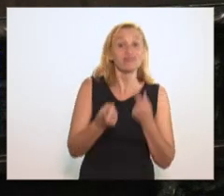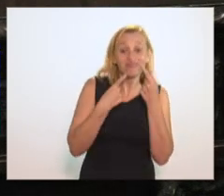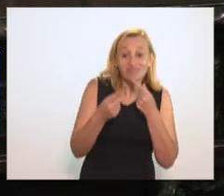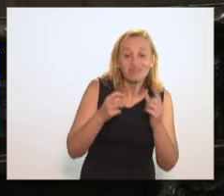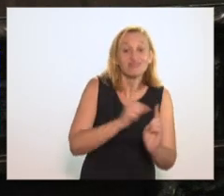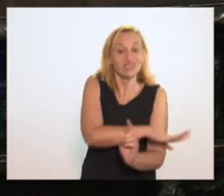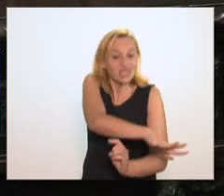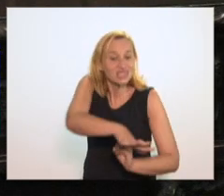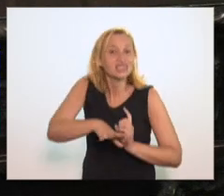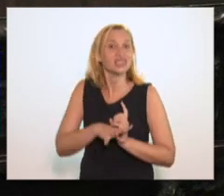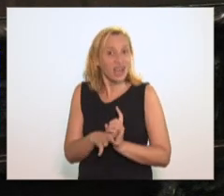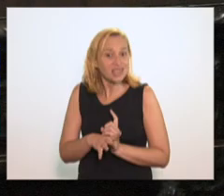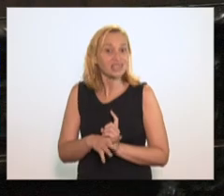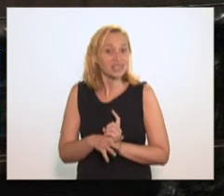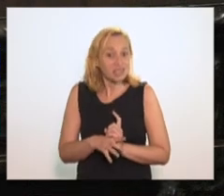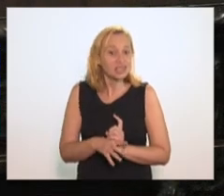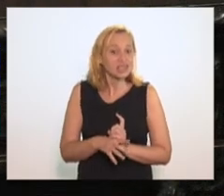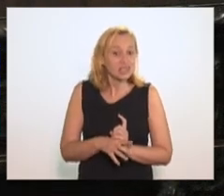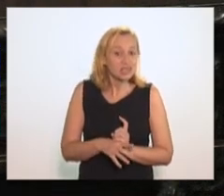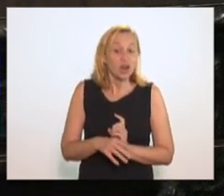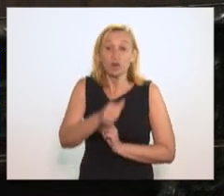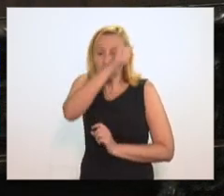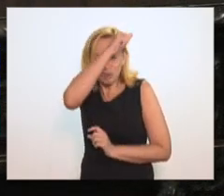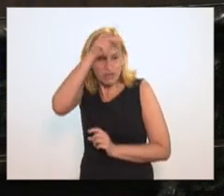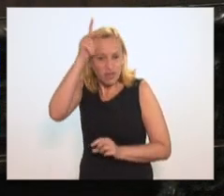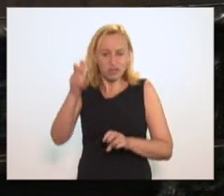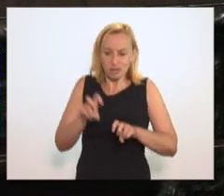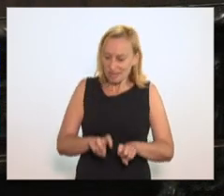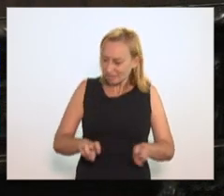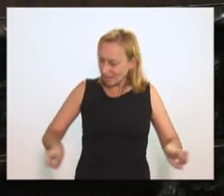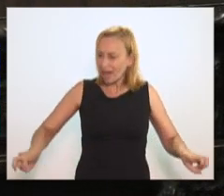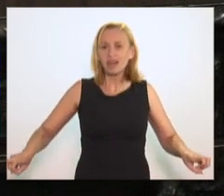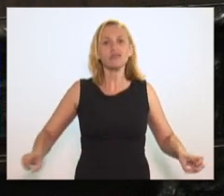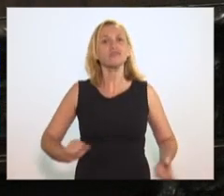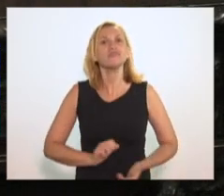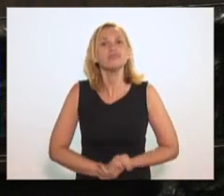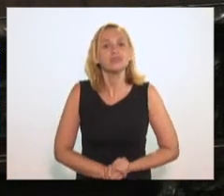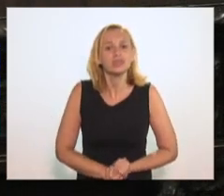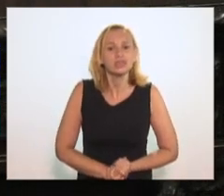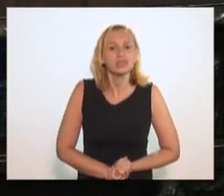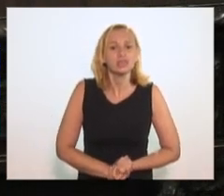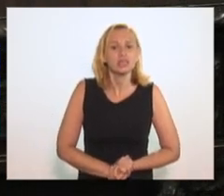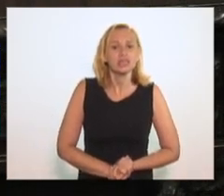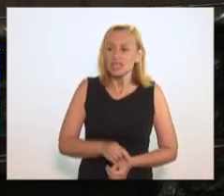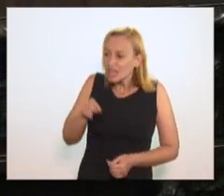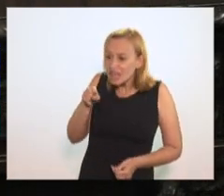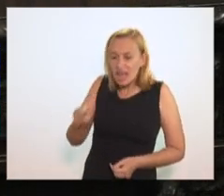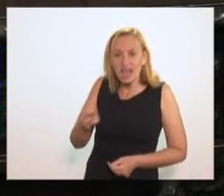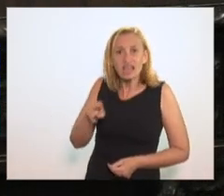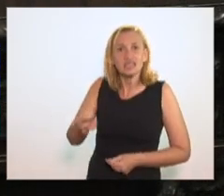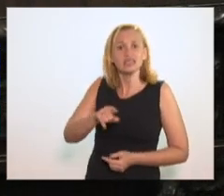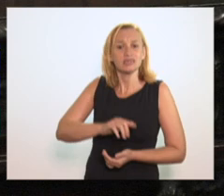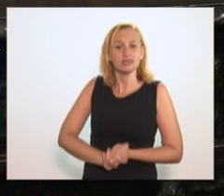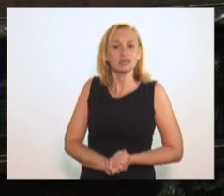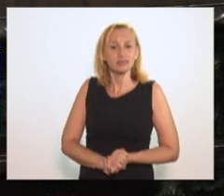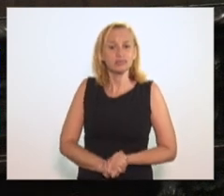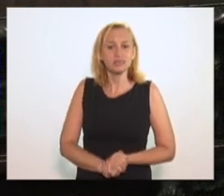com a cadeia produtiva os prefeitos os sentaram a mesa e a eles foi dada